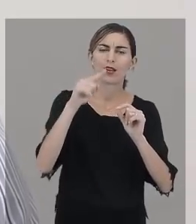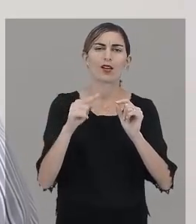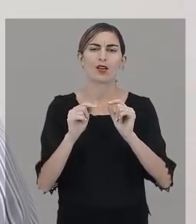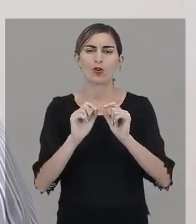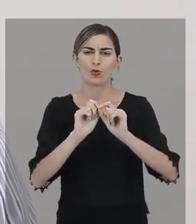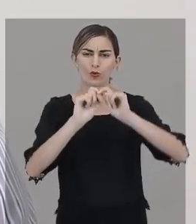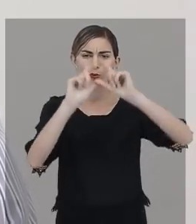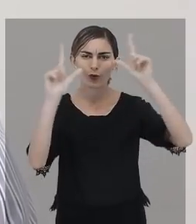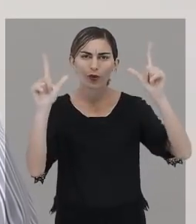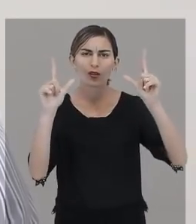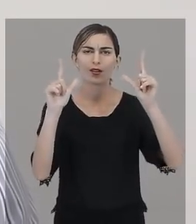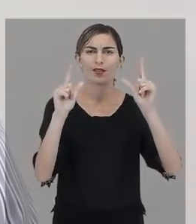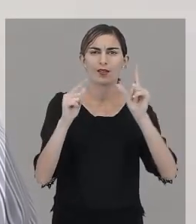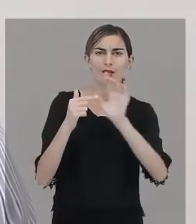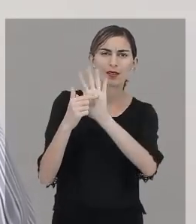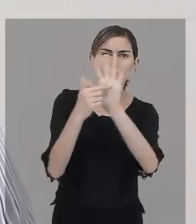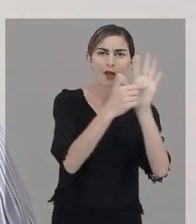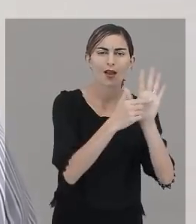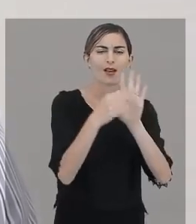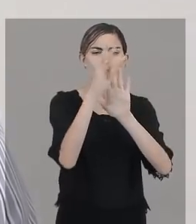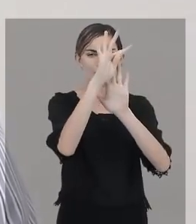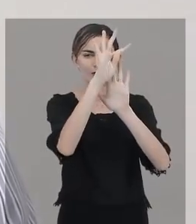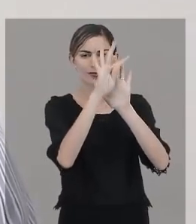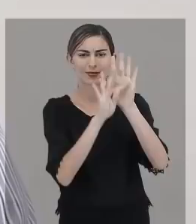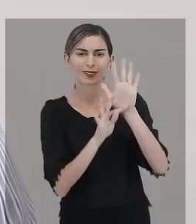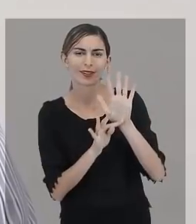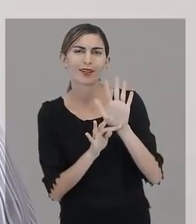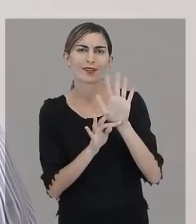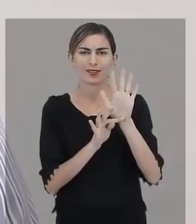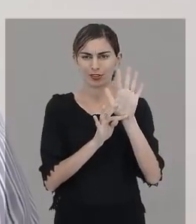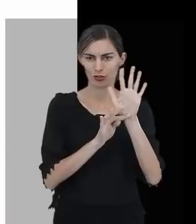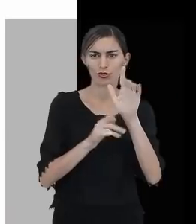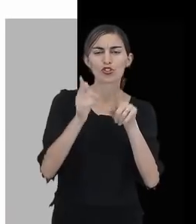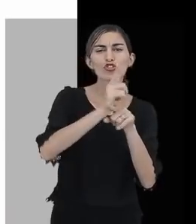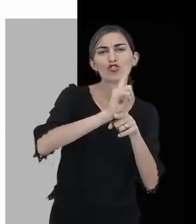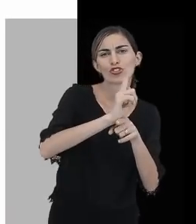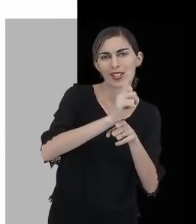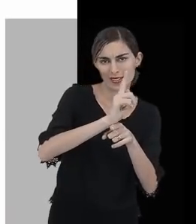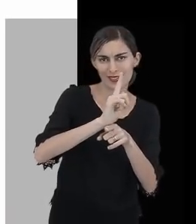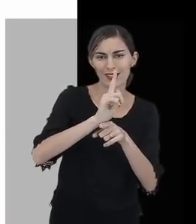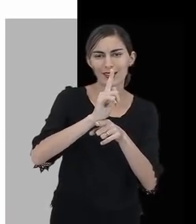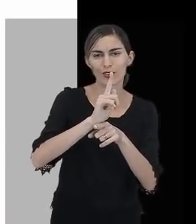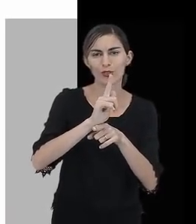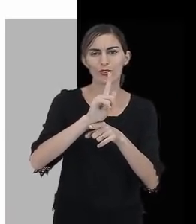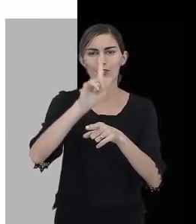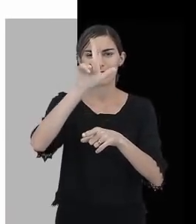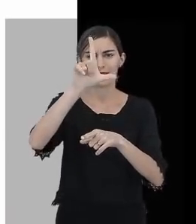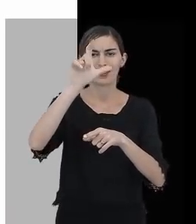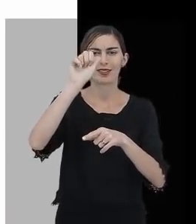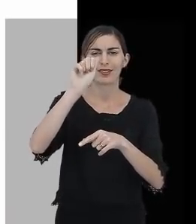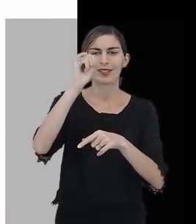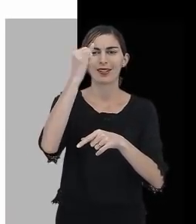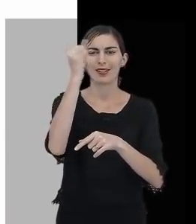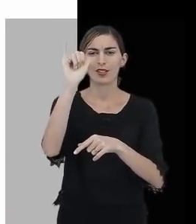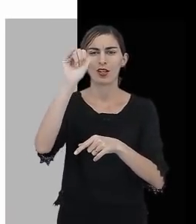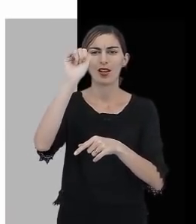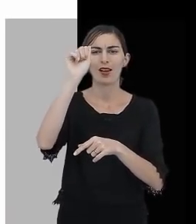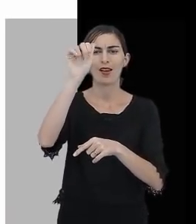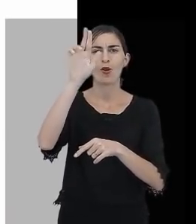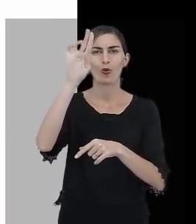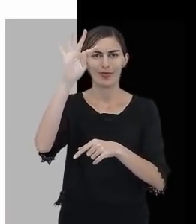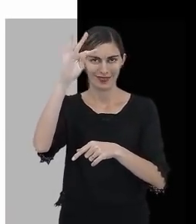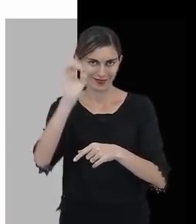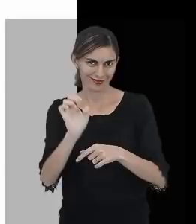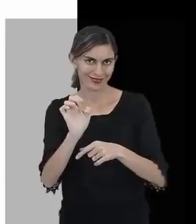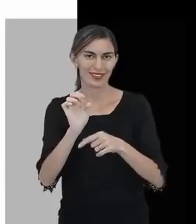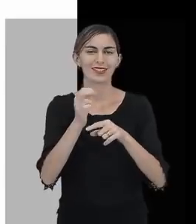as imagens, são os campos de texto, e os gerenciadores de layout são os view group, que são